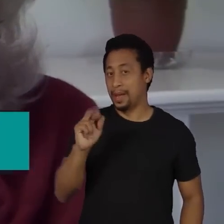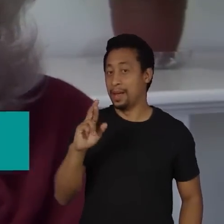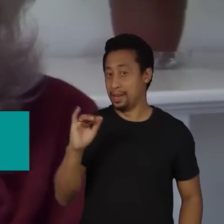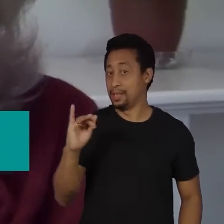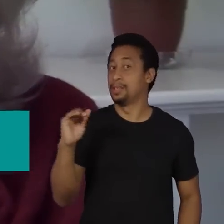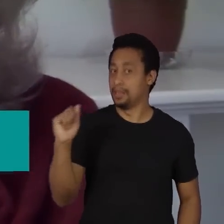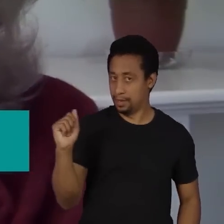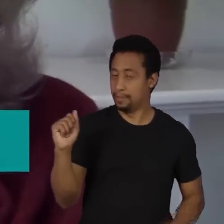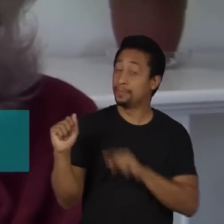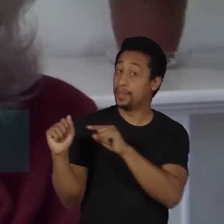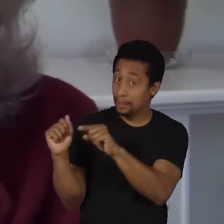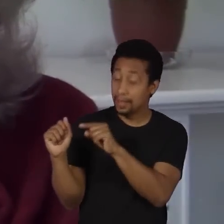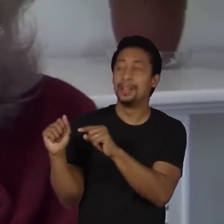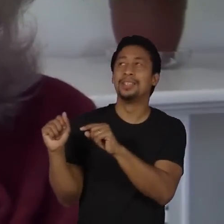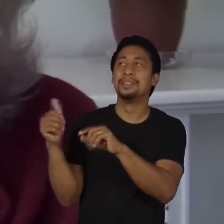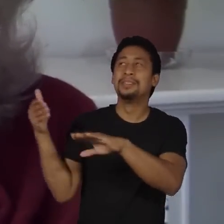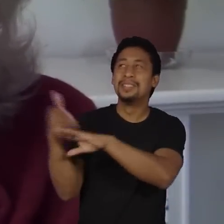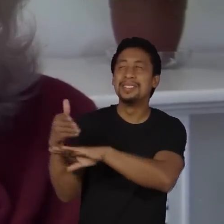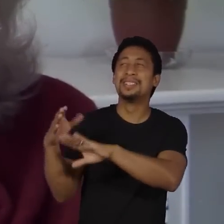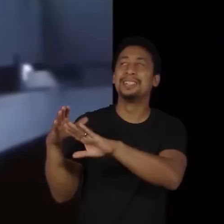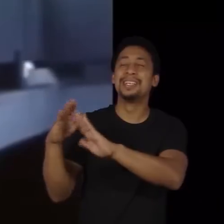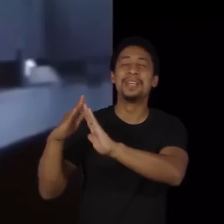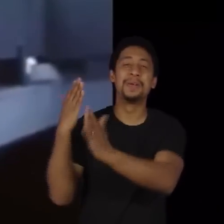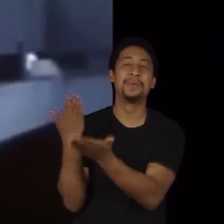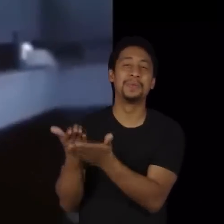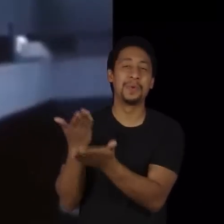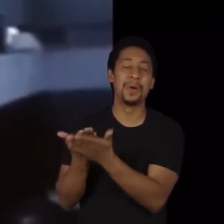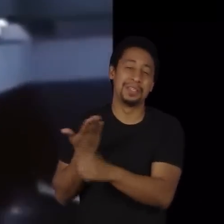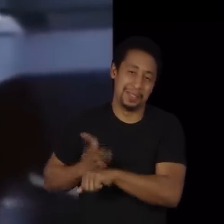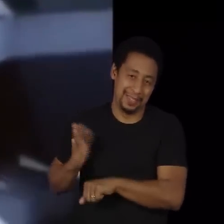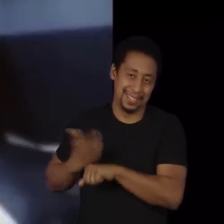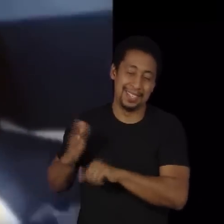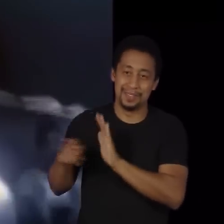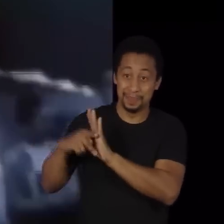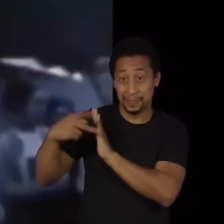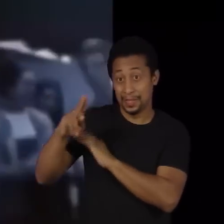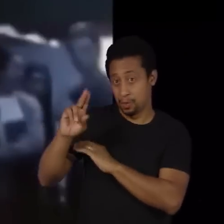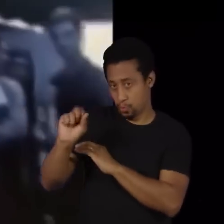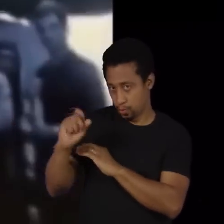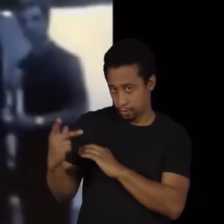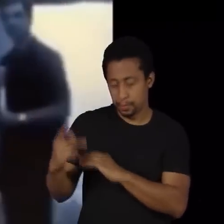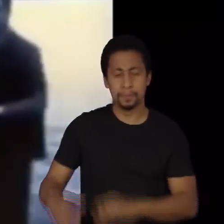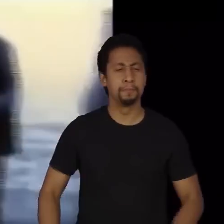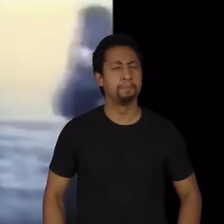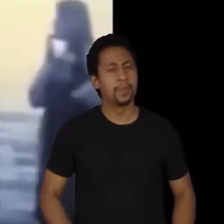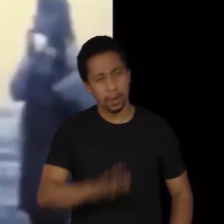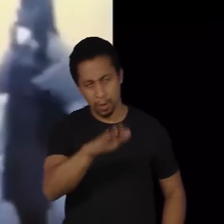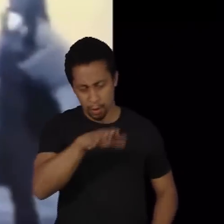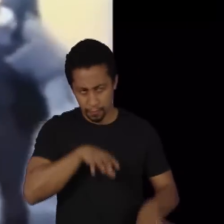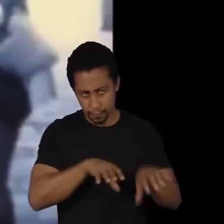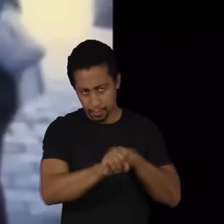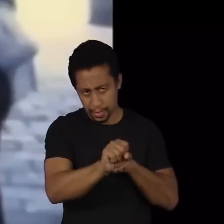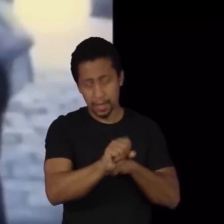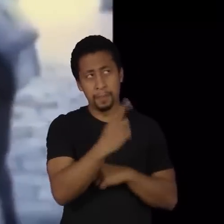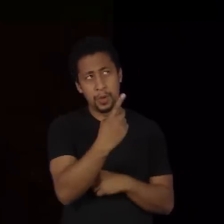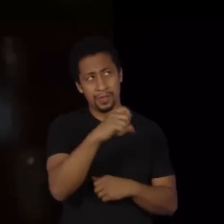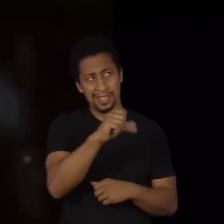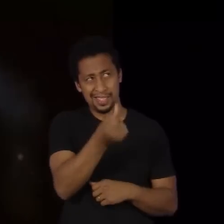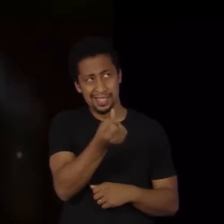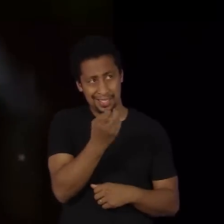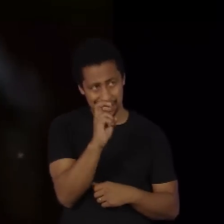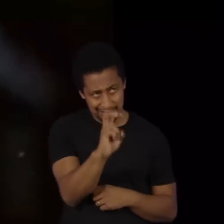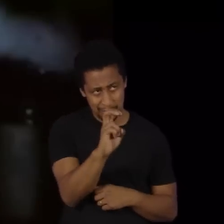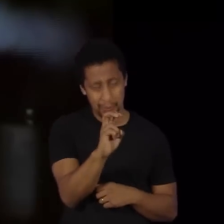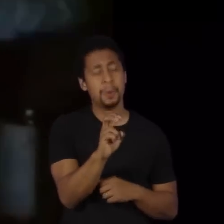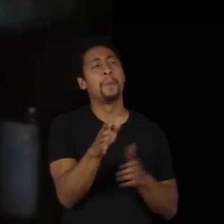na escola de aplicação da USP. Eu me formei em 65, estava começando a ditadura e eu estava no